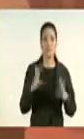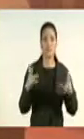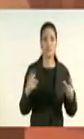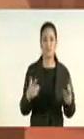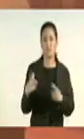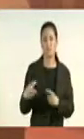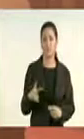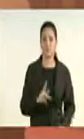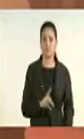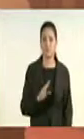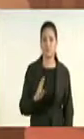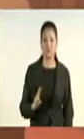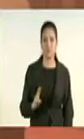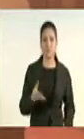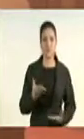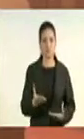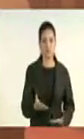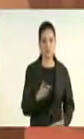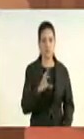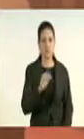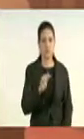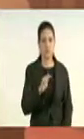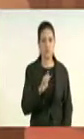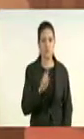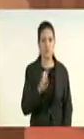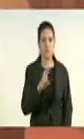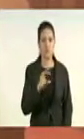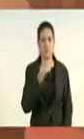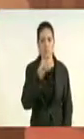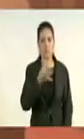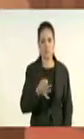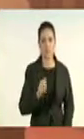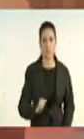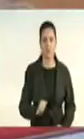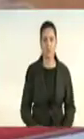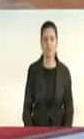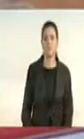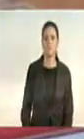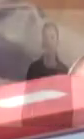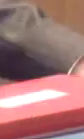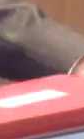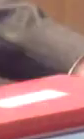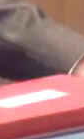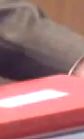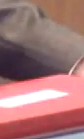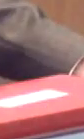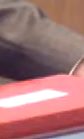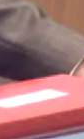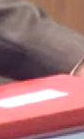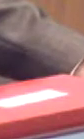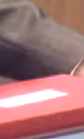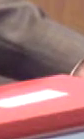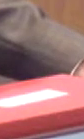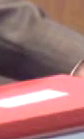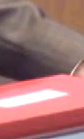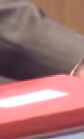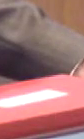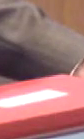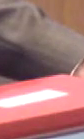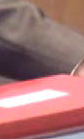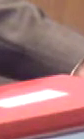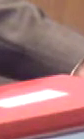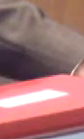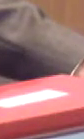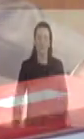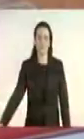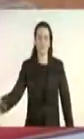parte ao deputado Rogério Cafeteira e logo após ao deputado Adriano Sarney. deputado Braz, eu gostaria de